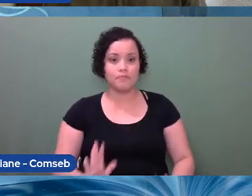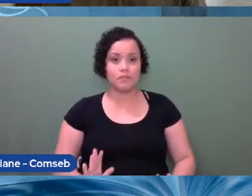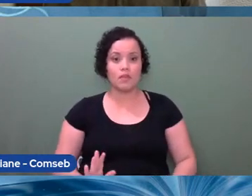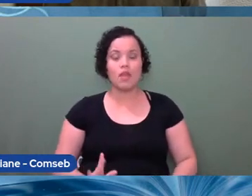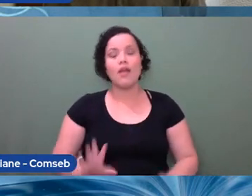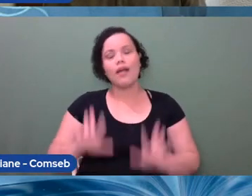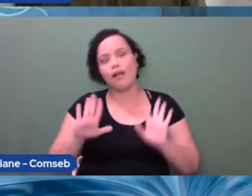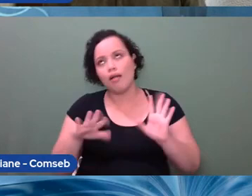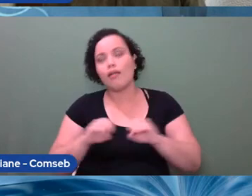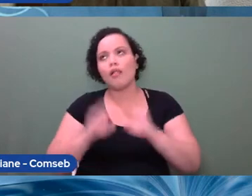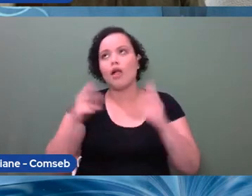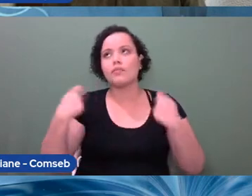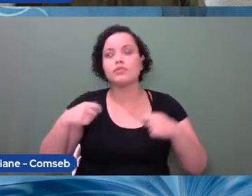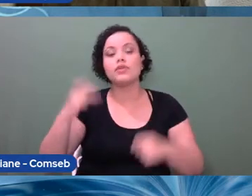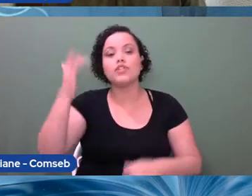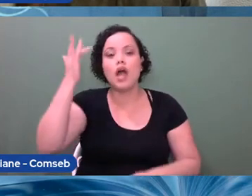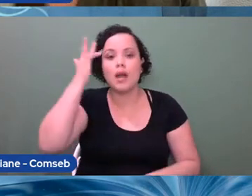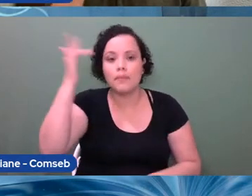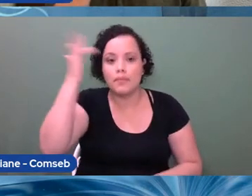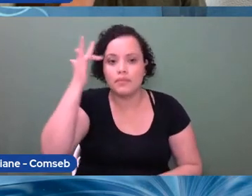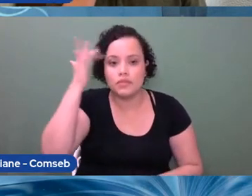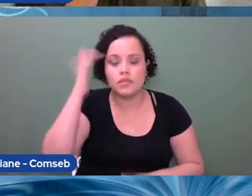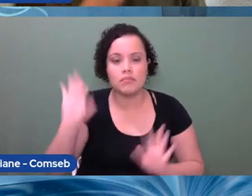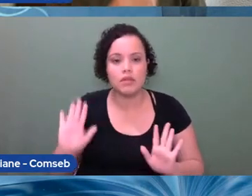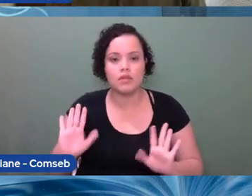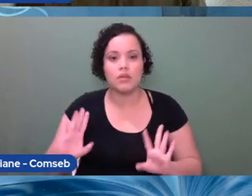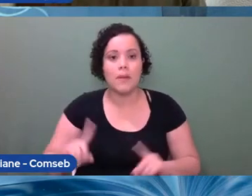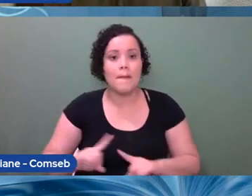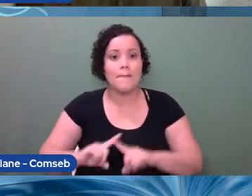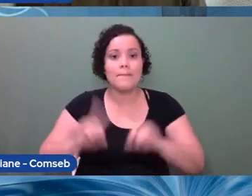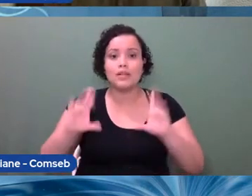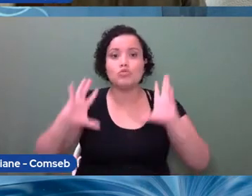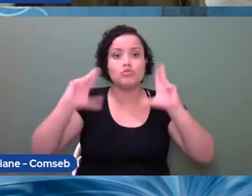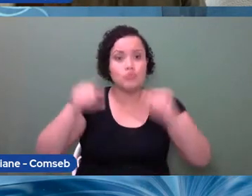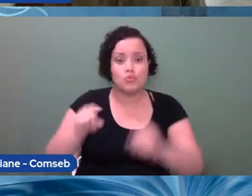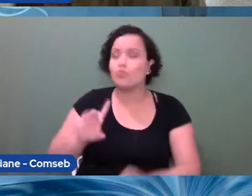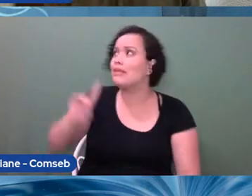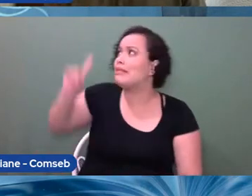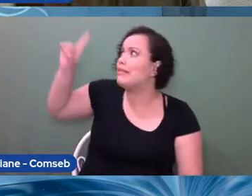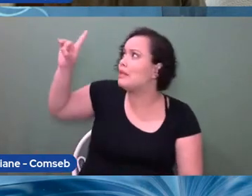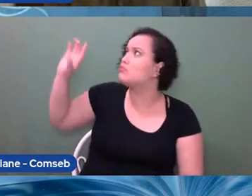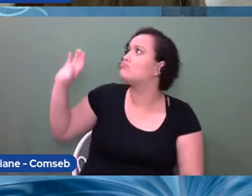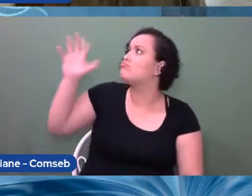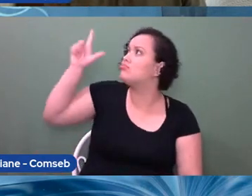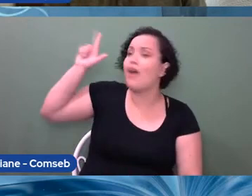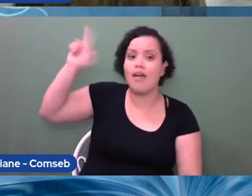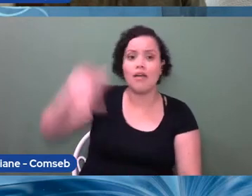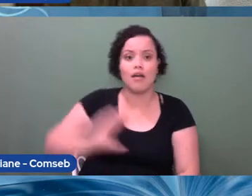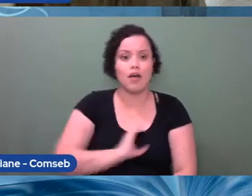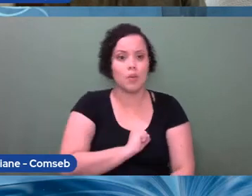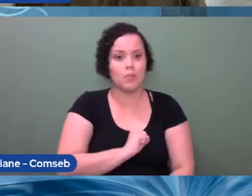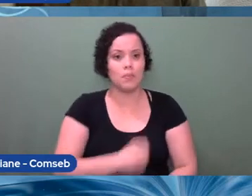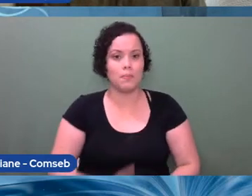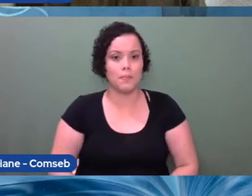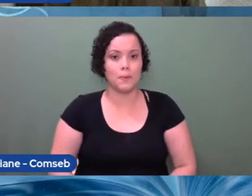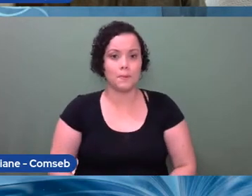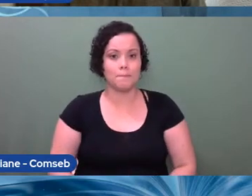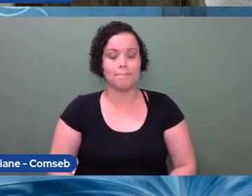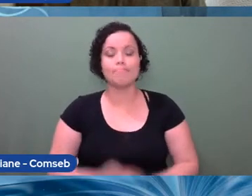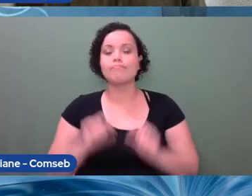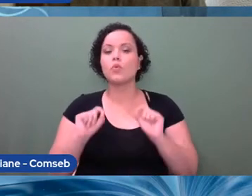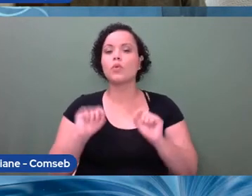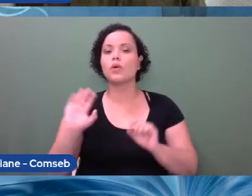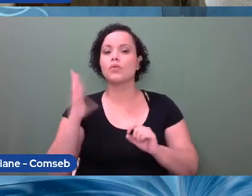Mas tudo que é nascido de Deus, aquele que ama é nascido de Deus, como João coloca, então, o que acontece?